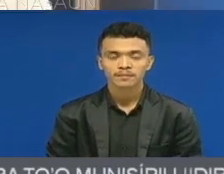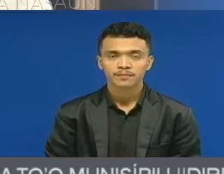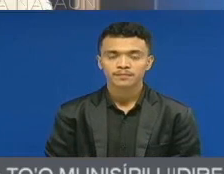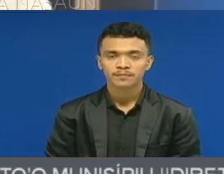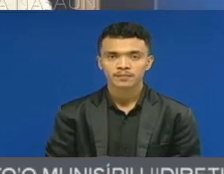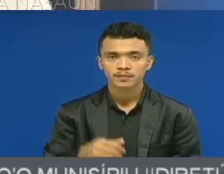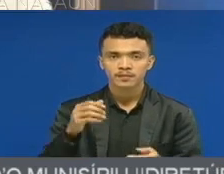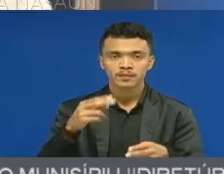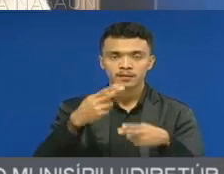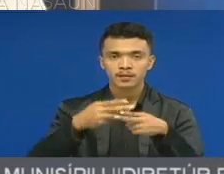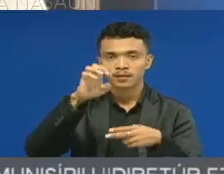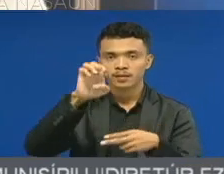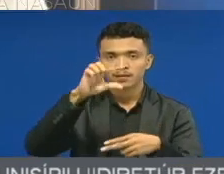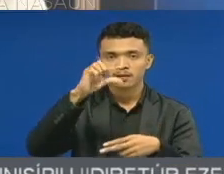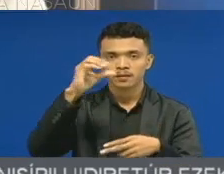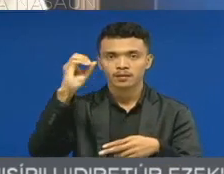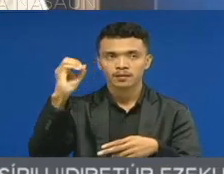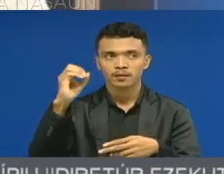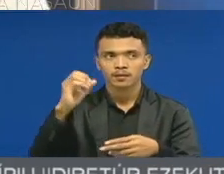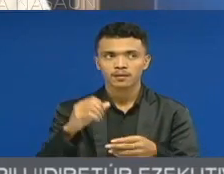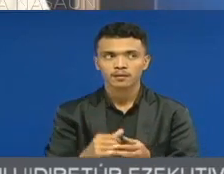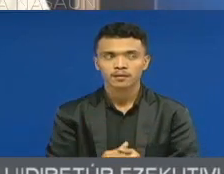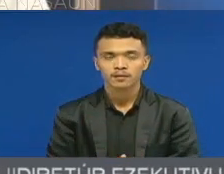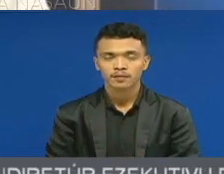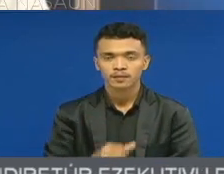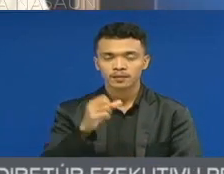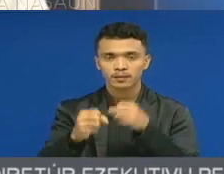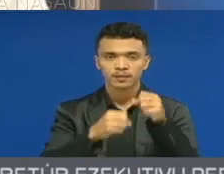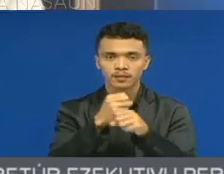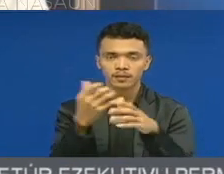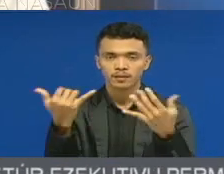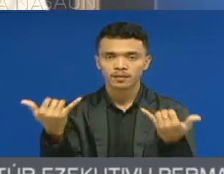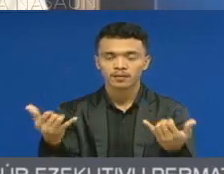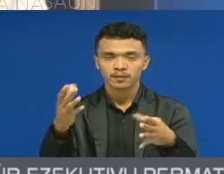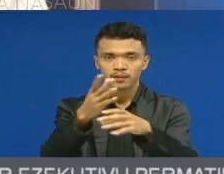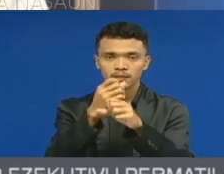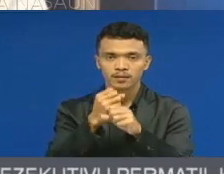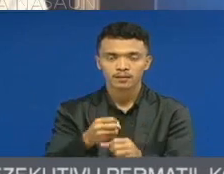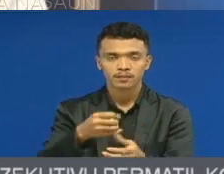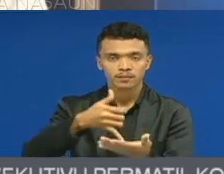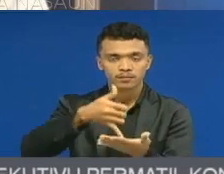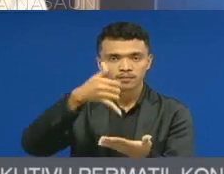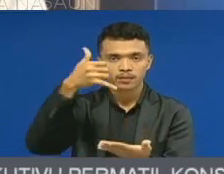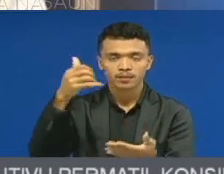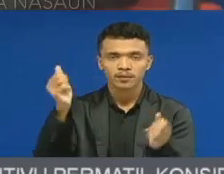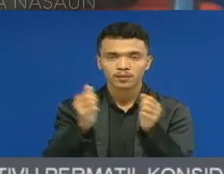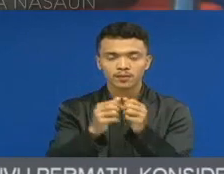ita hatene kata hani san timuruani da ba iha tina ni da ne ita si simu premiu ida